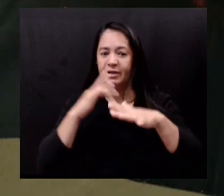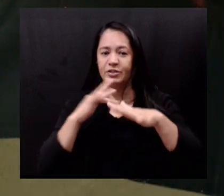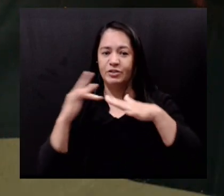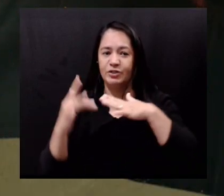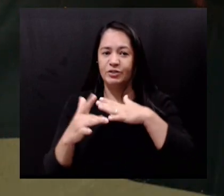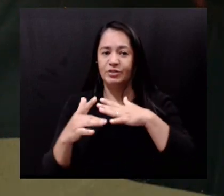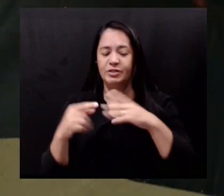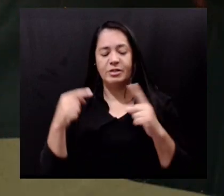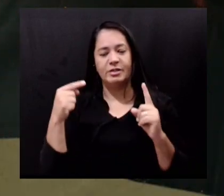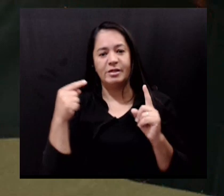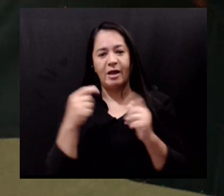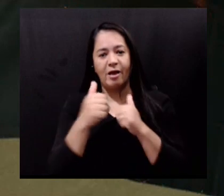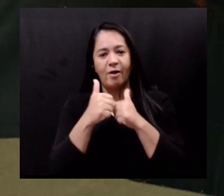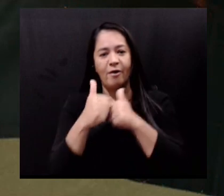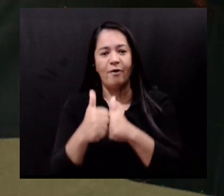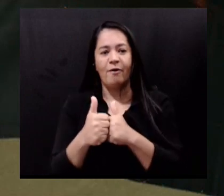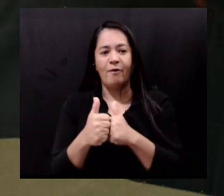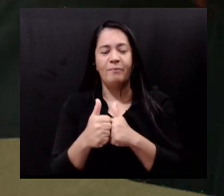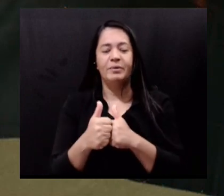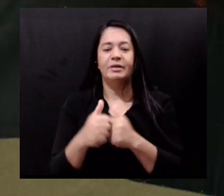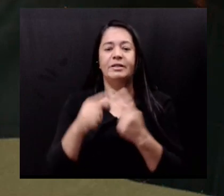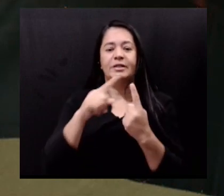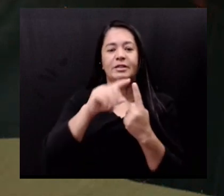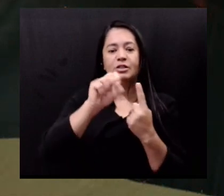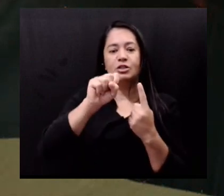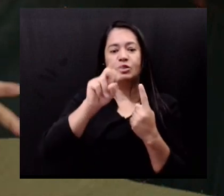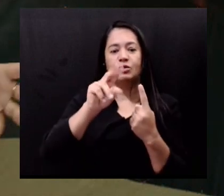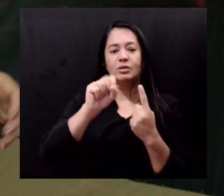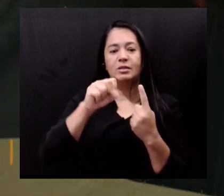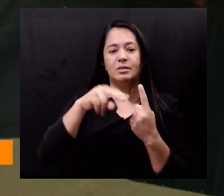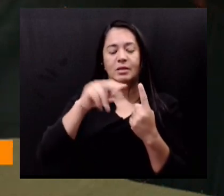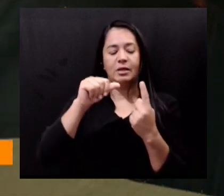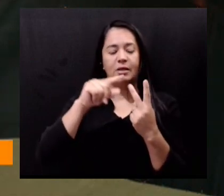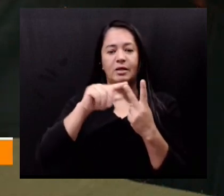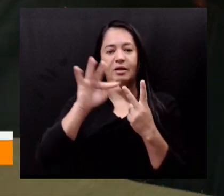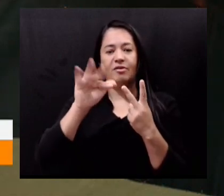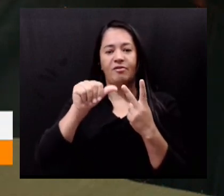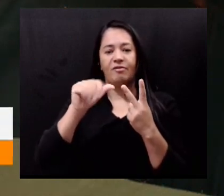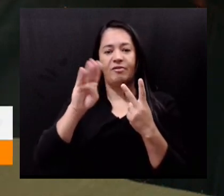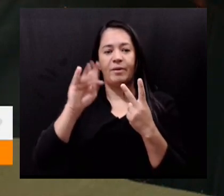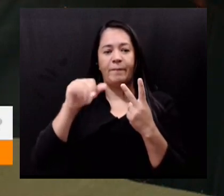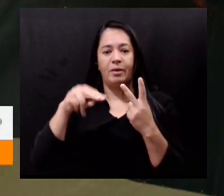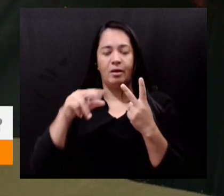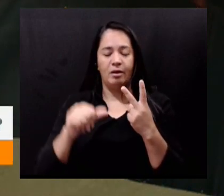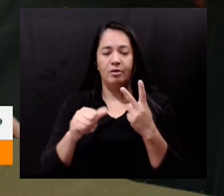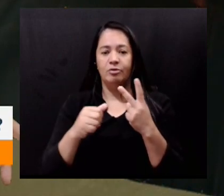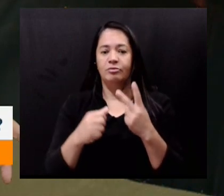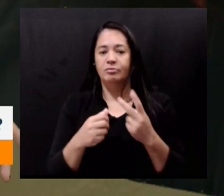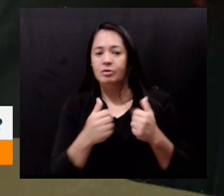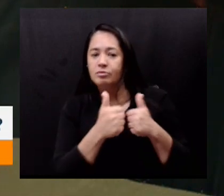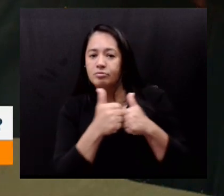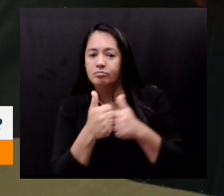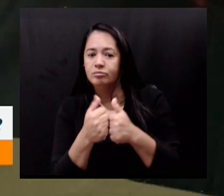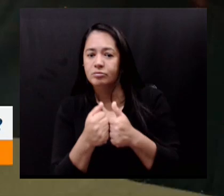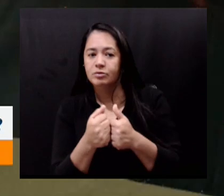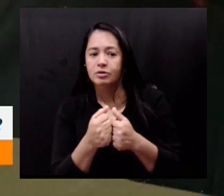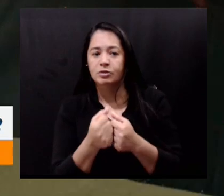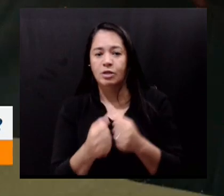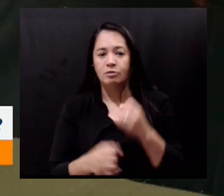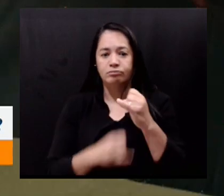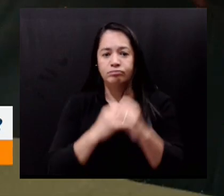a Susana e a Fabiana, e a Suzana ela acompanha aí o crescimento das redes sociais e traz para a